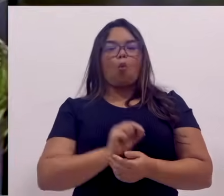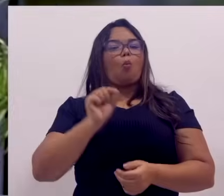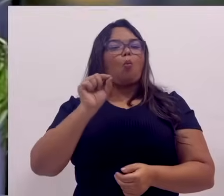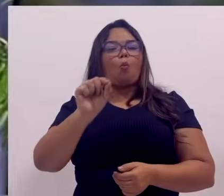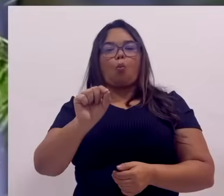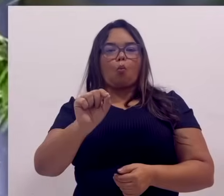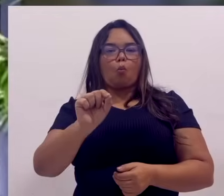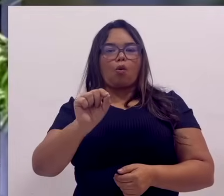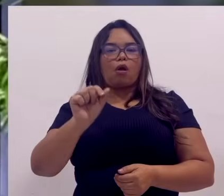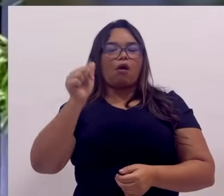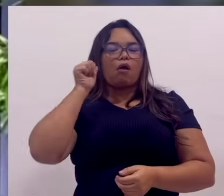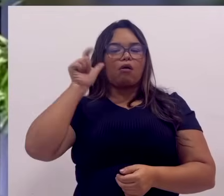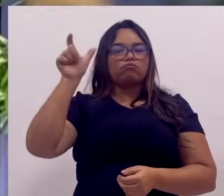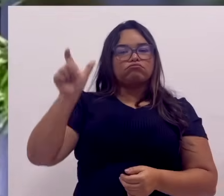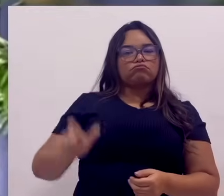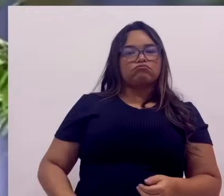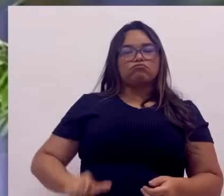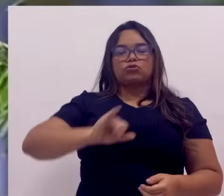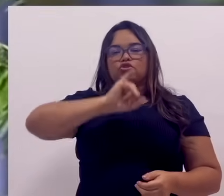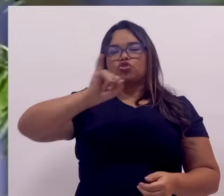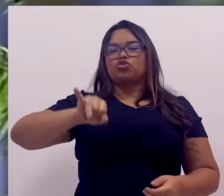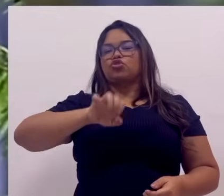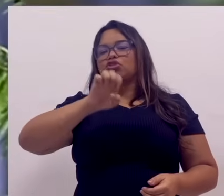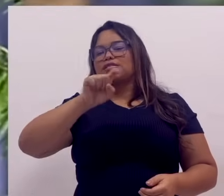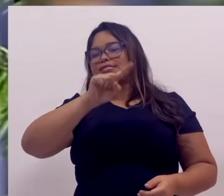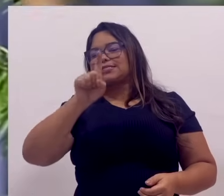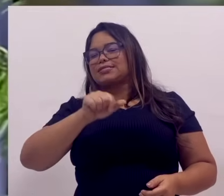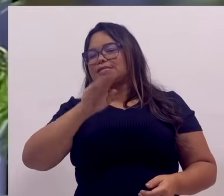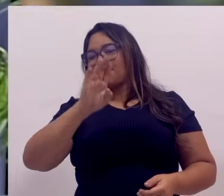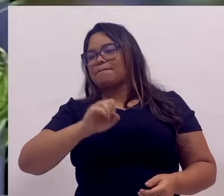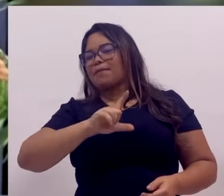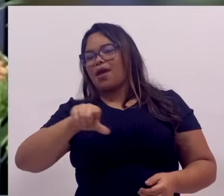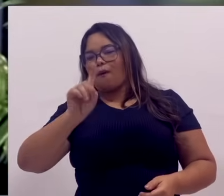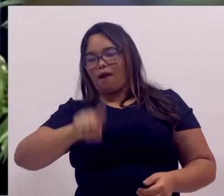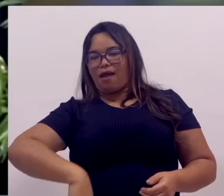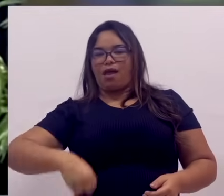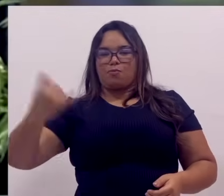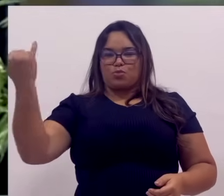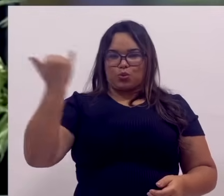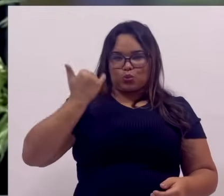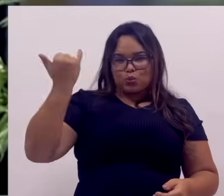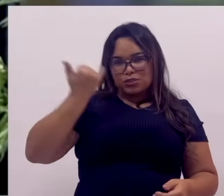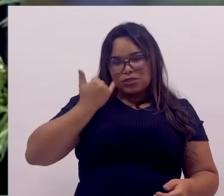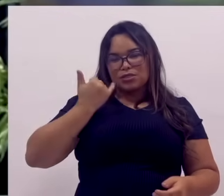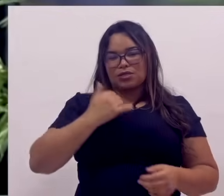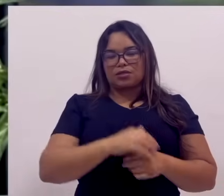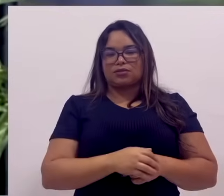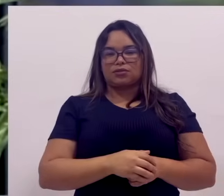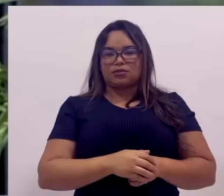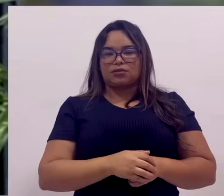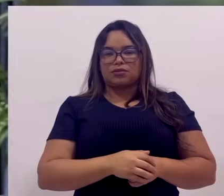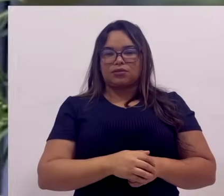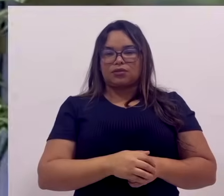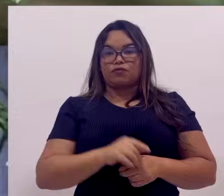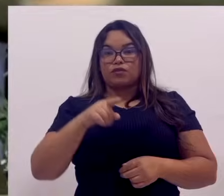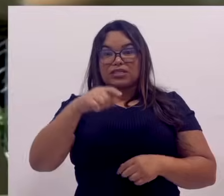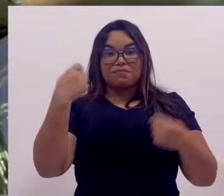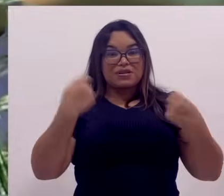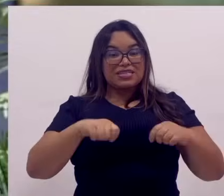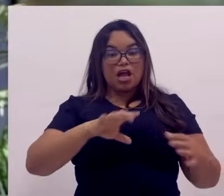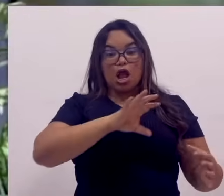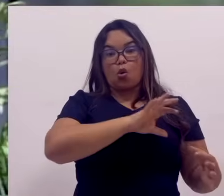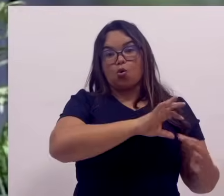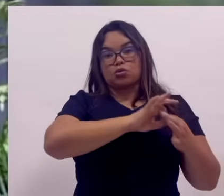que profetizar significa pregar e também significa transmitir visões, e você tem que tirar do contexto qual